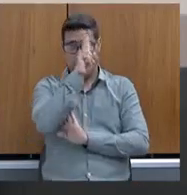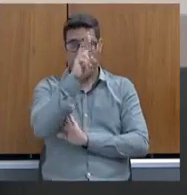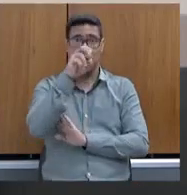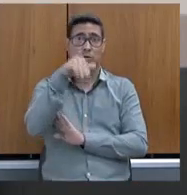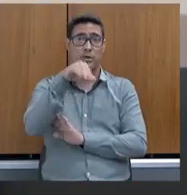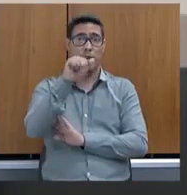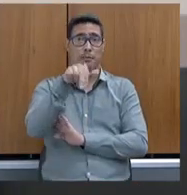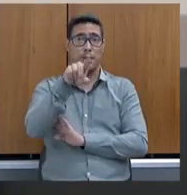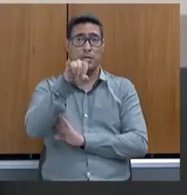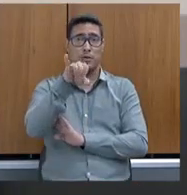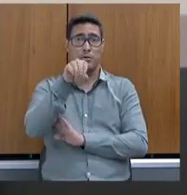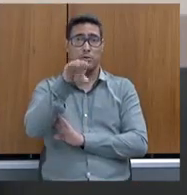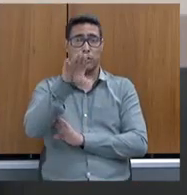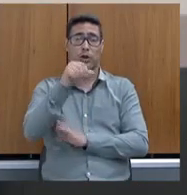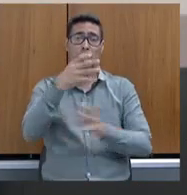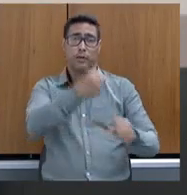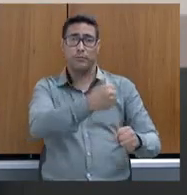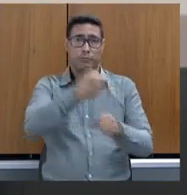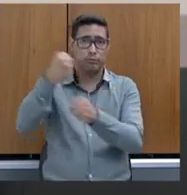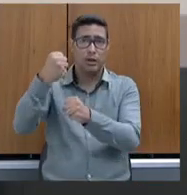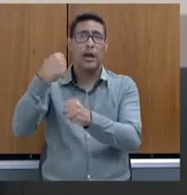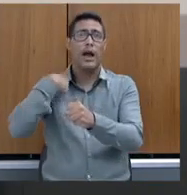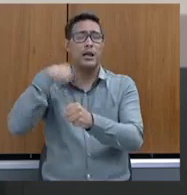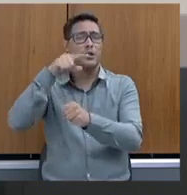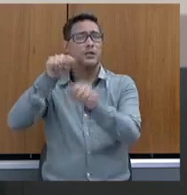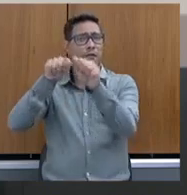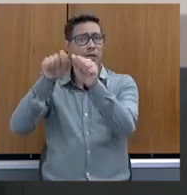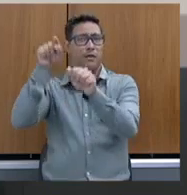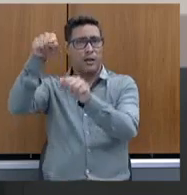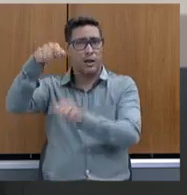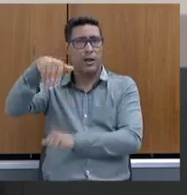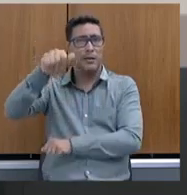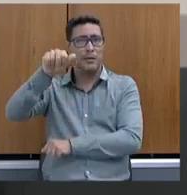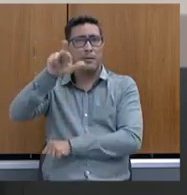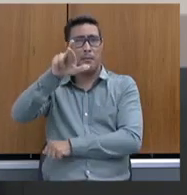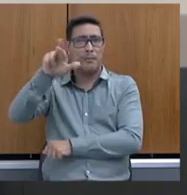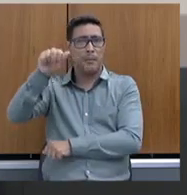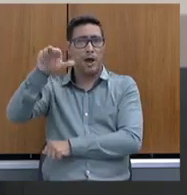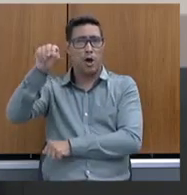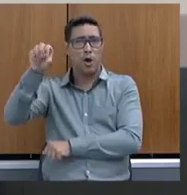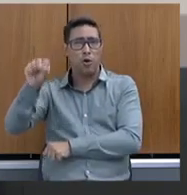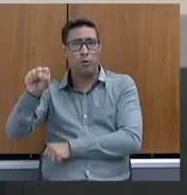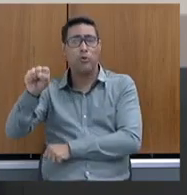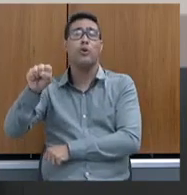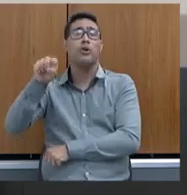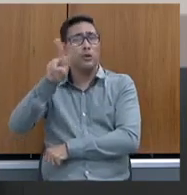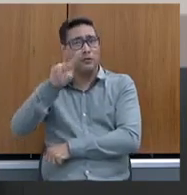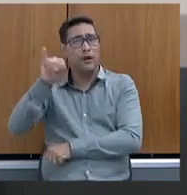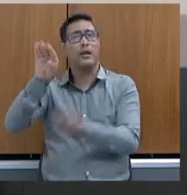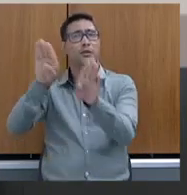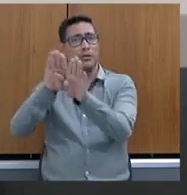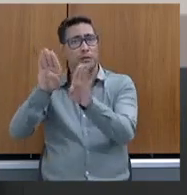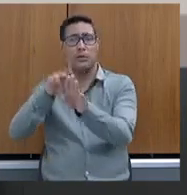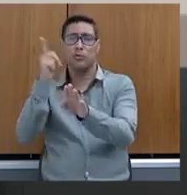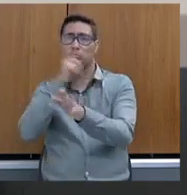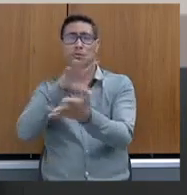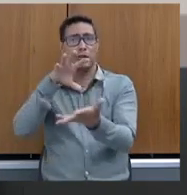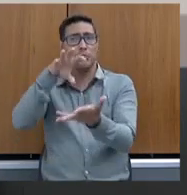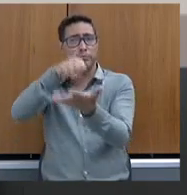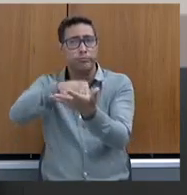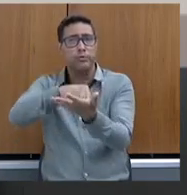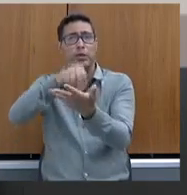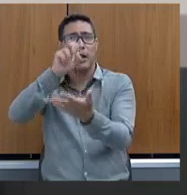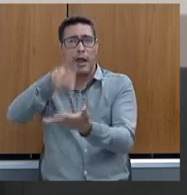da missão que nós fizemos em Marrocos do queijo minas ora candidato a Patrimônio Histórico do mundo